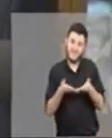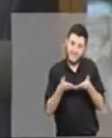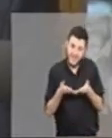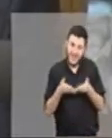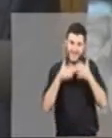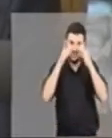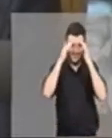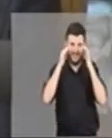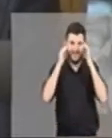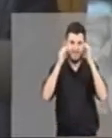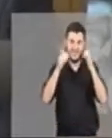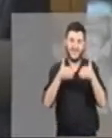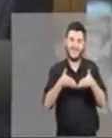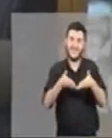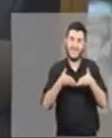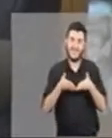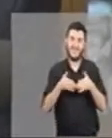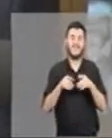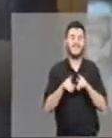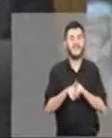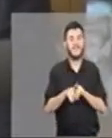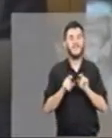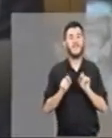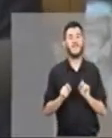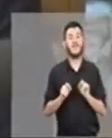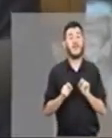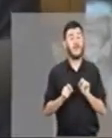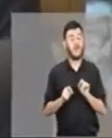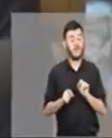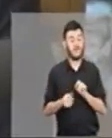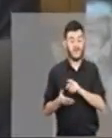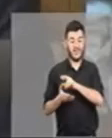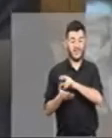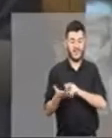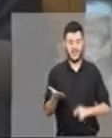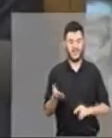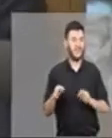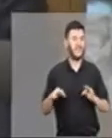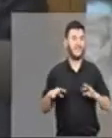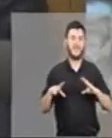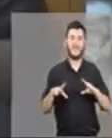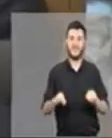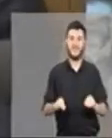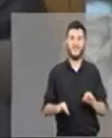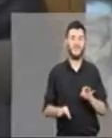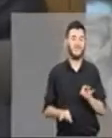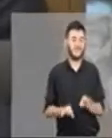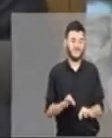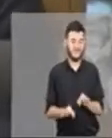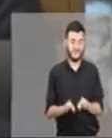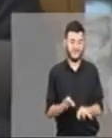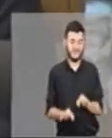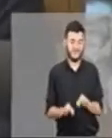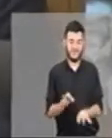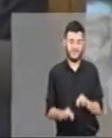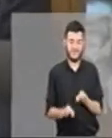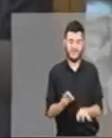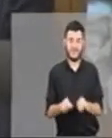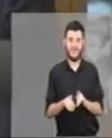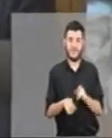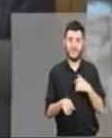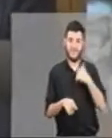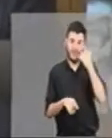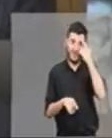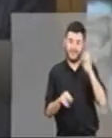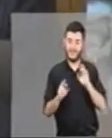respeitosa licença aos eminentes relatores e a todos os juízes que pensam de forma diversa, não